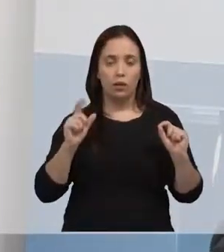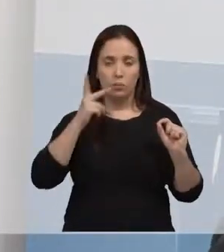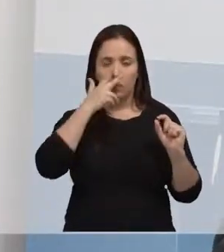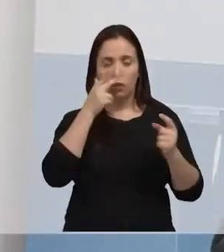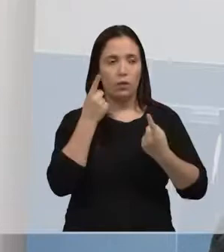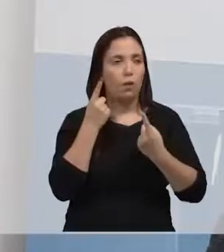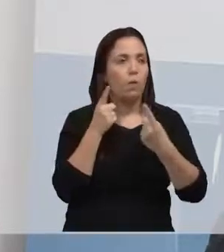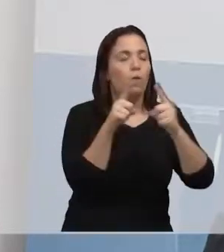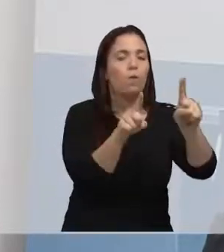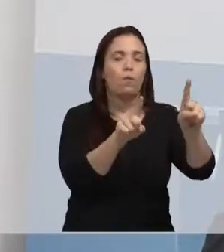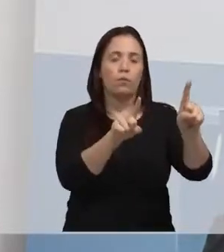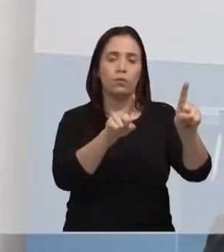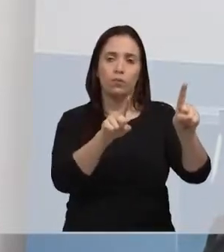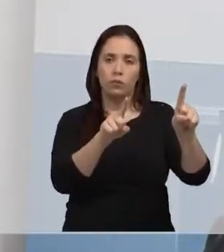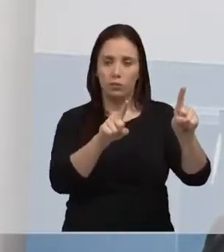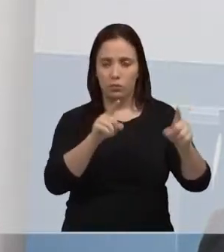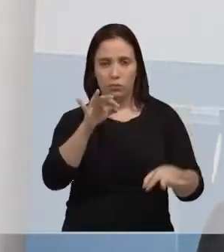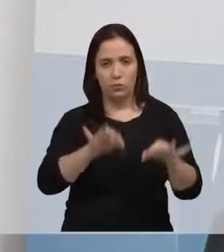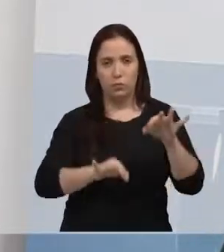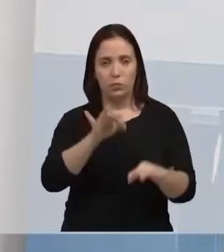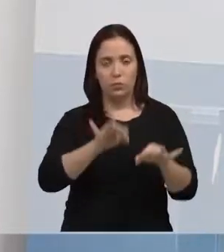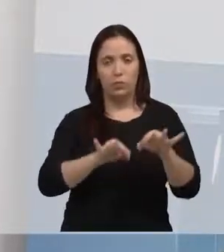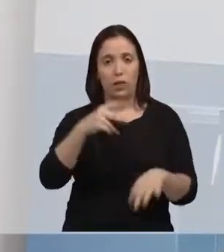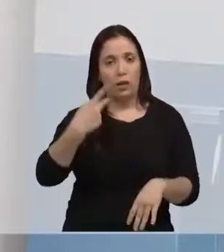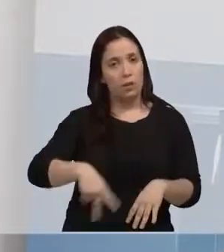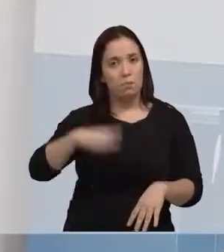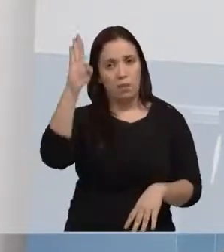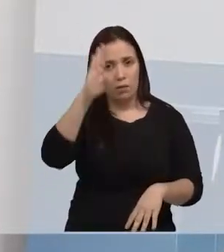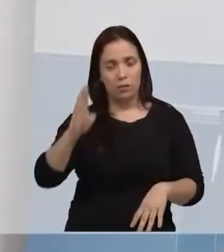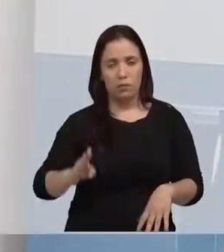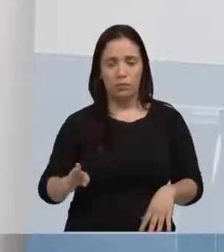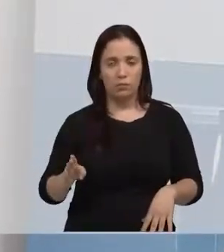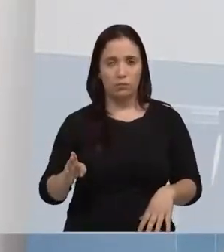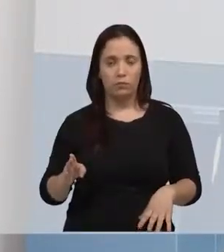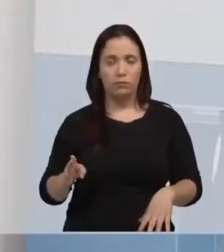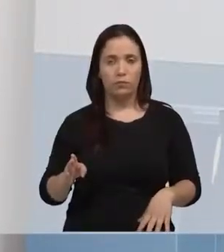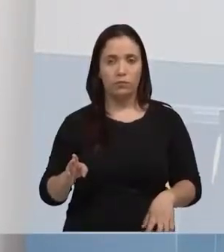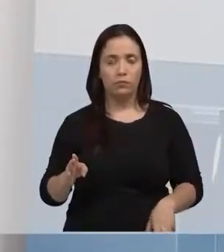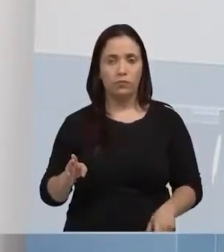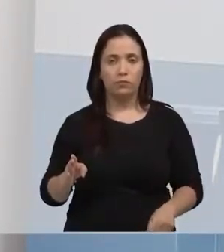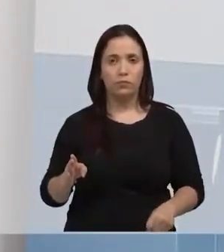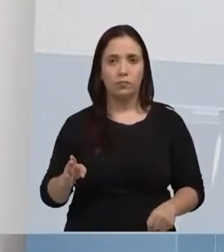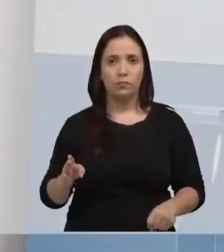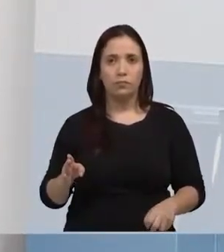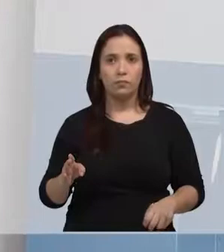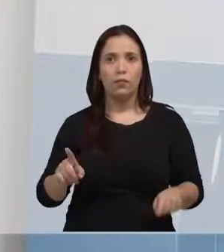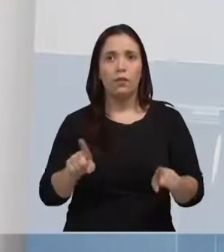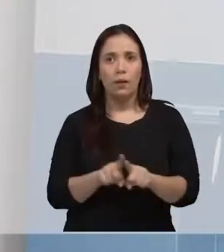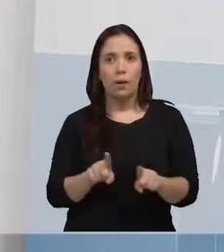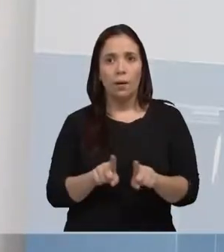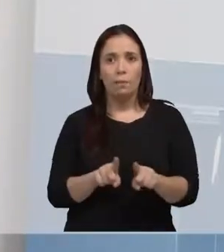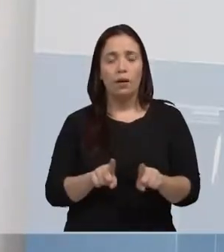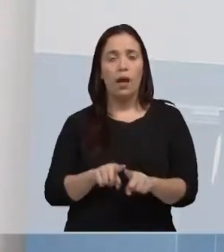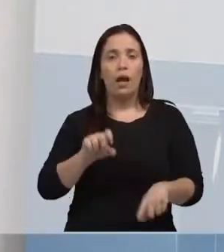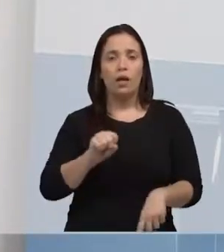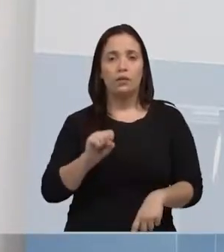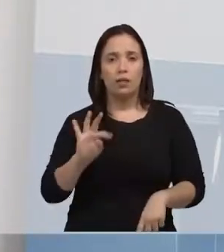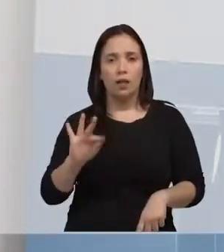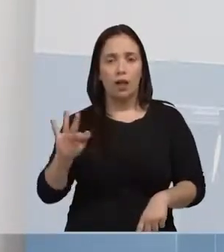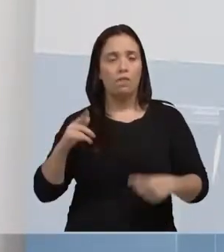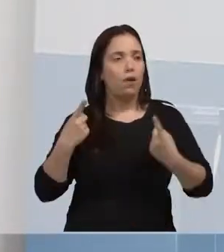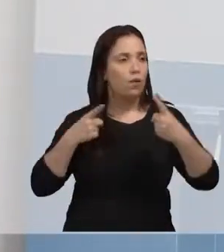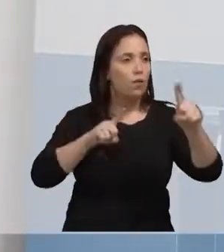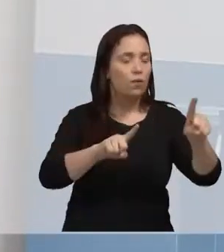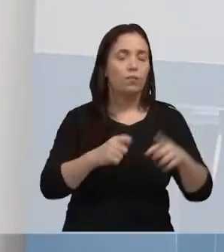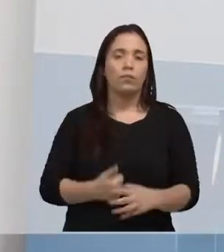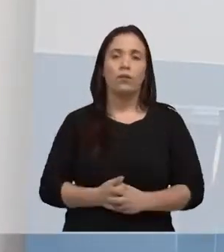contra o arcabouço jurídico brasileiro. Ele fez um enfrentamento contra o Supremo Tribunal Federal, fez um